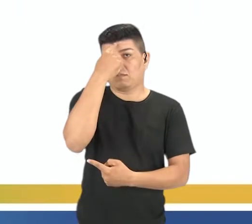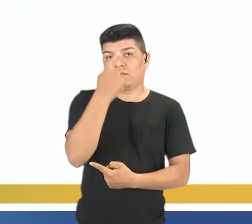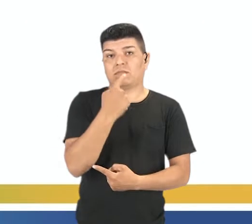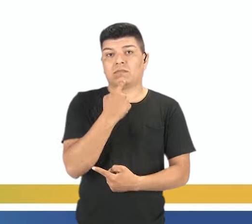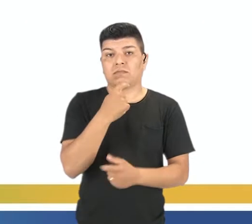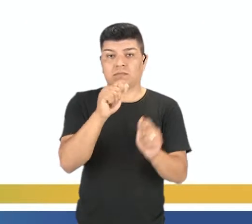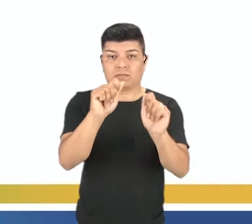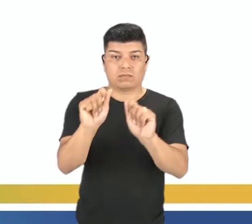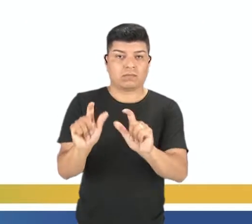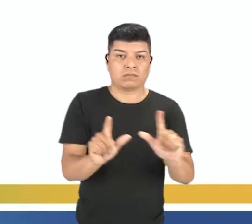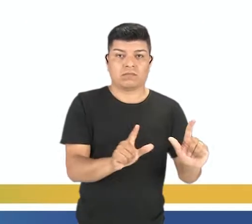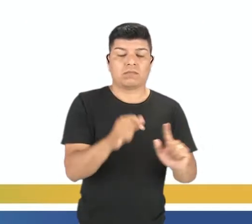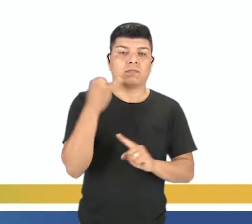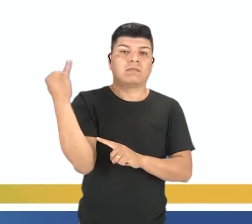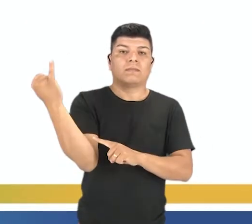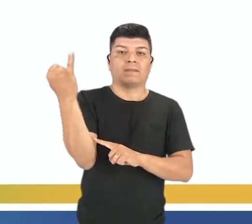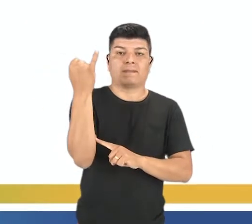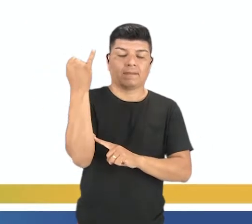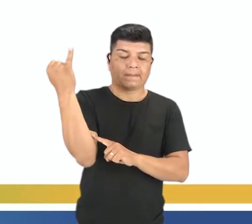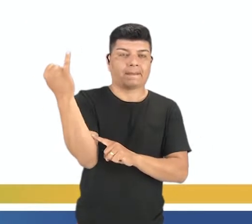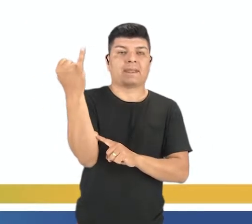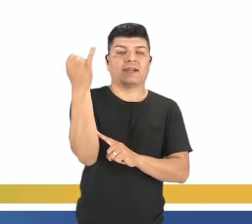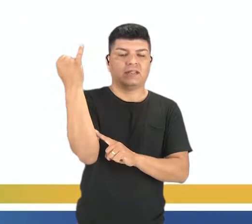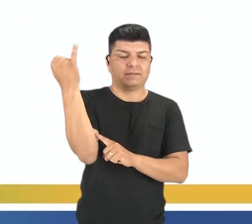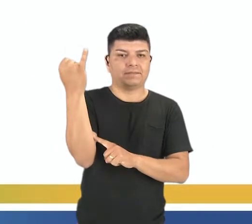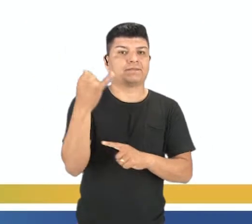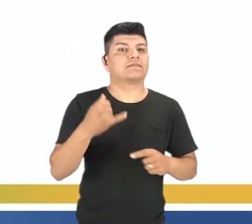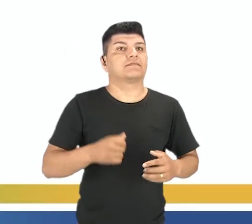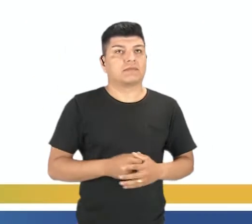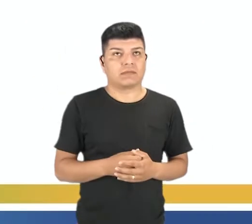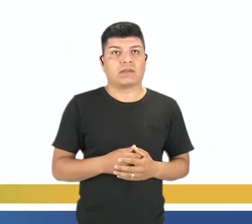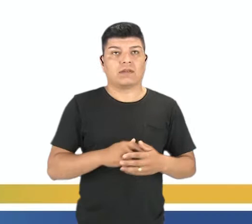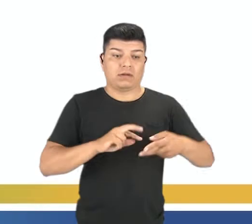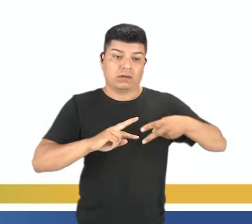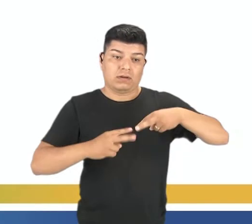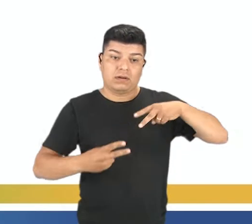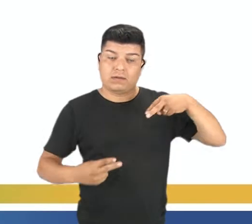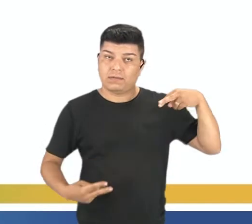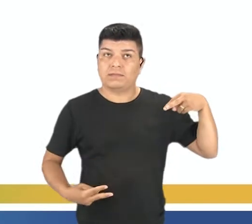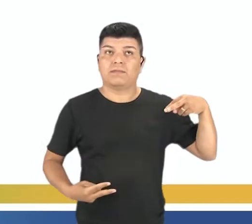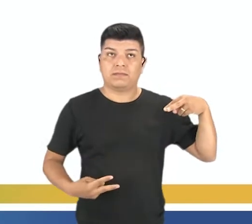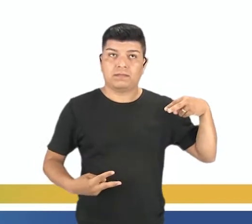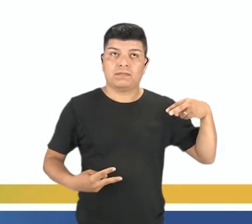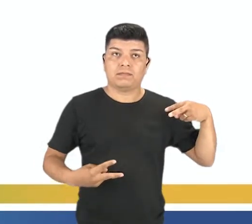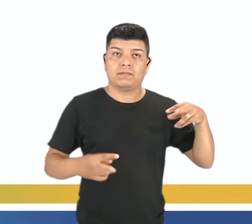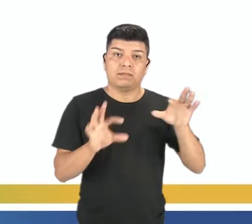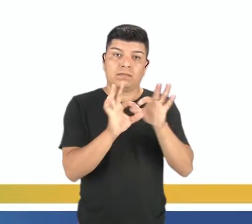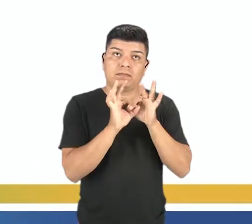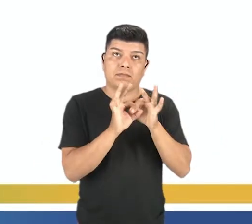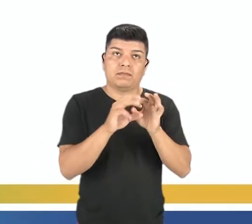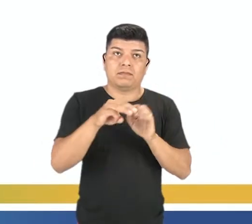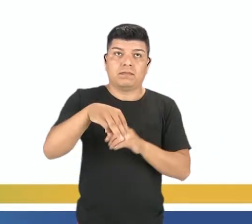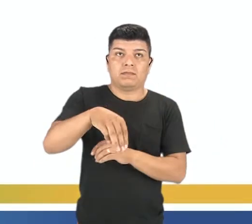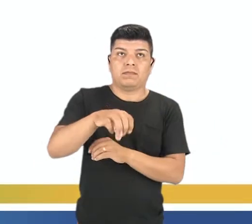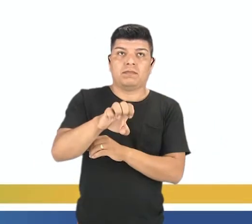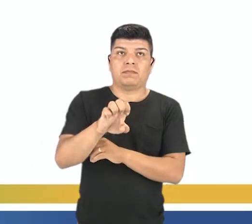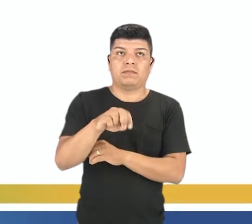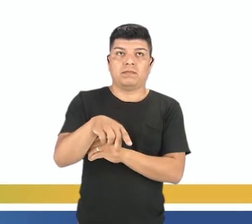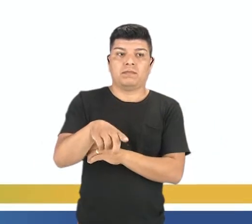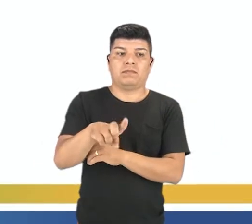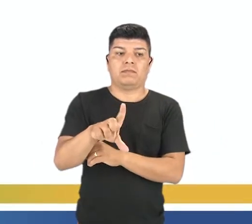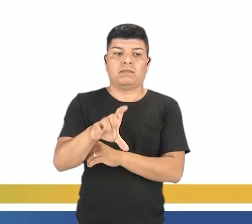muito importante, tá? Então a gente está vendo aqui, ó, a genética relacionada a Mendel, a ausência e